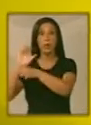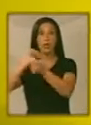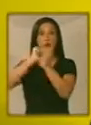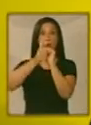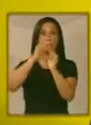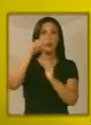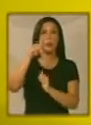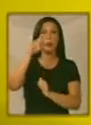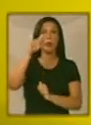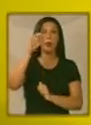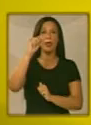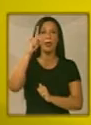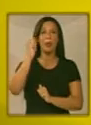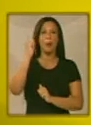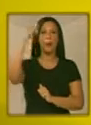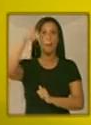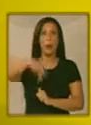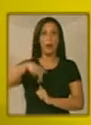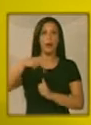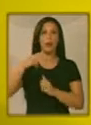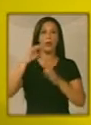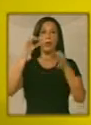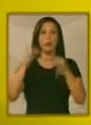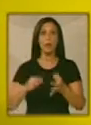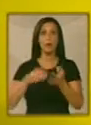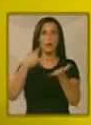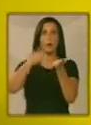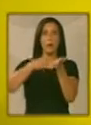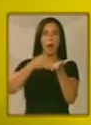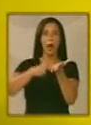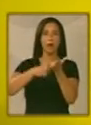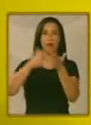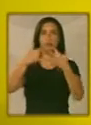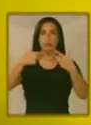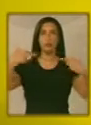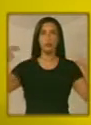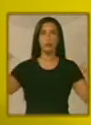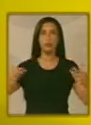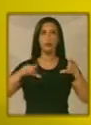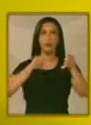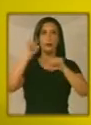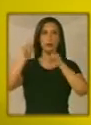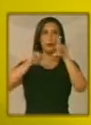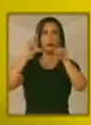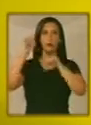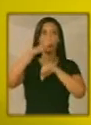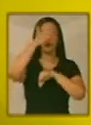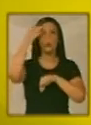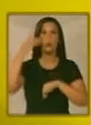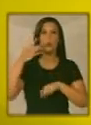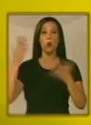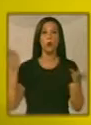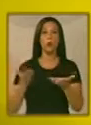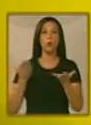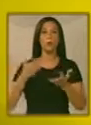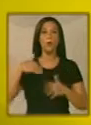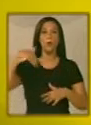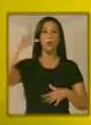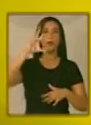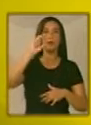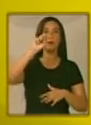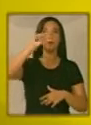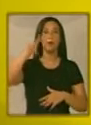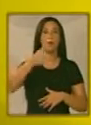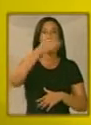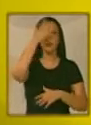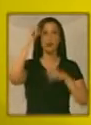Ela mesma, ao terminar esse cadastro, ela agenda a dinâmica de grupo, que faz parte do processo de seleção desses voluntários. Hoje nós temos mais de 50 mil